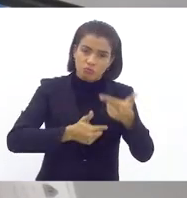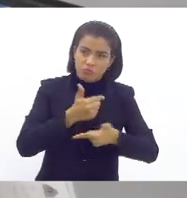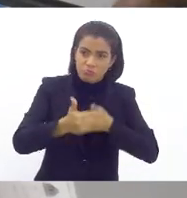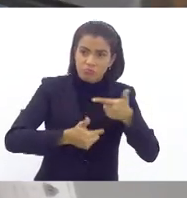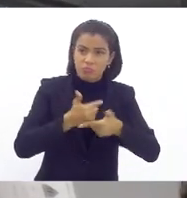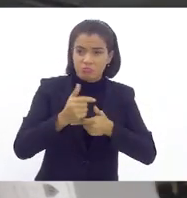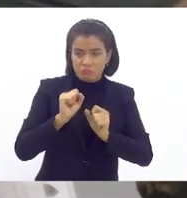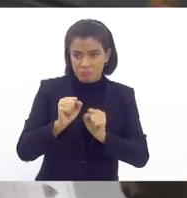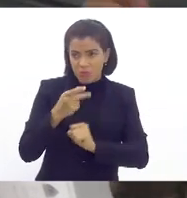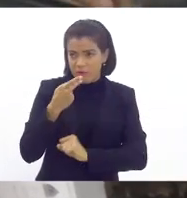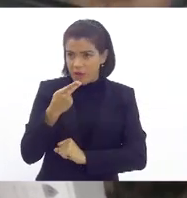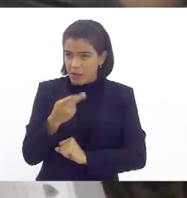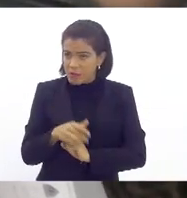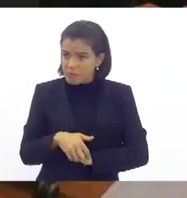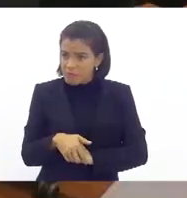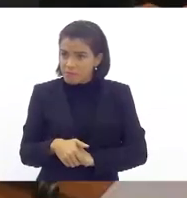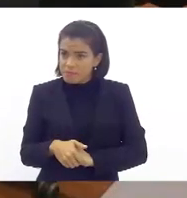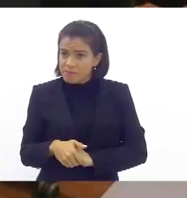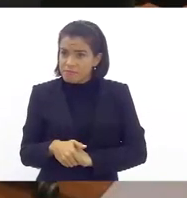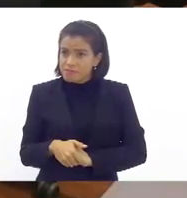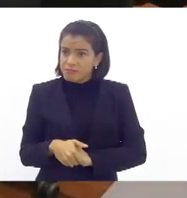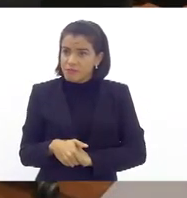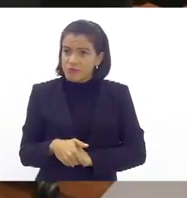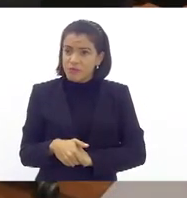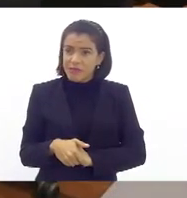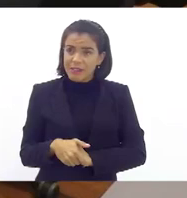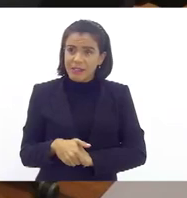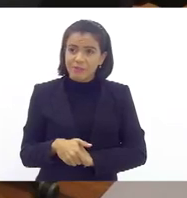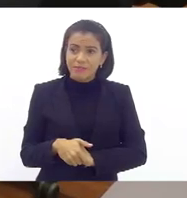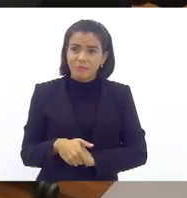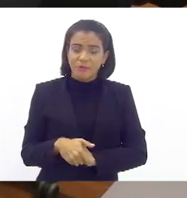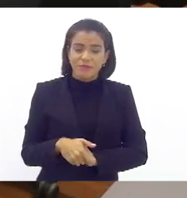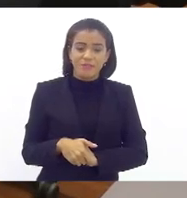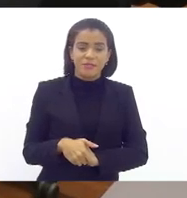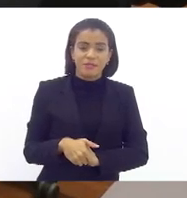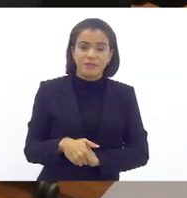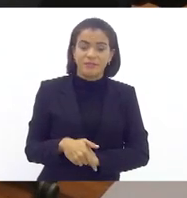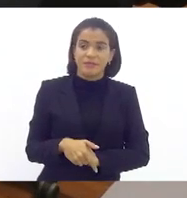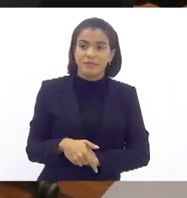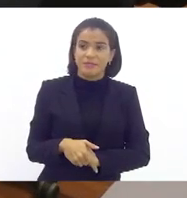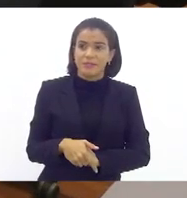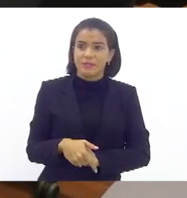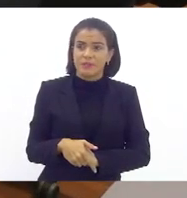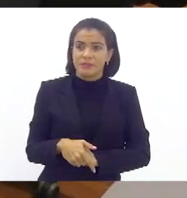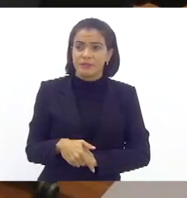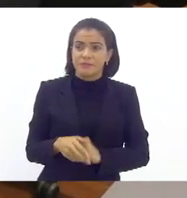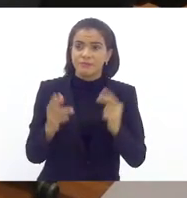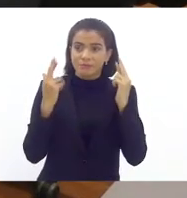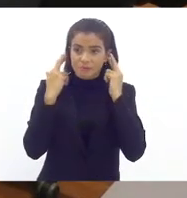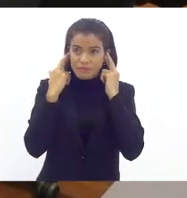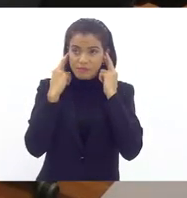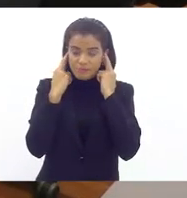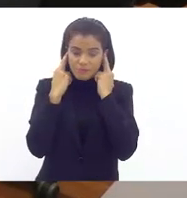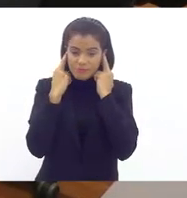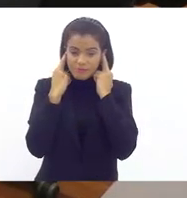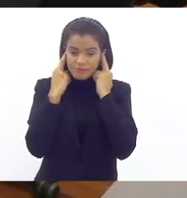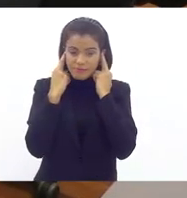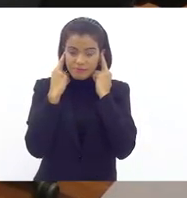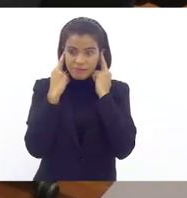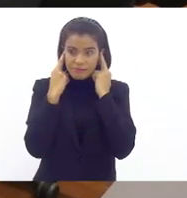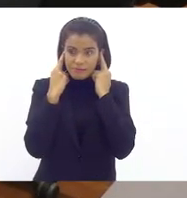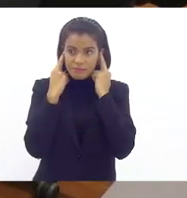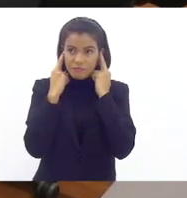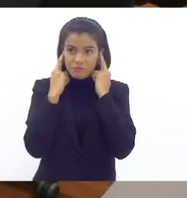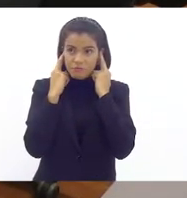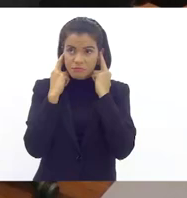Pode falar. Essa capacitação, ela precisa ser uma formação continuada. Porque, senão, a secretaria